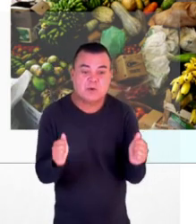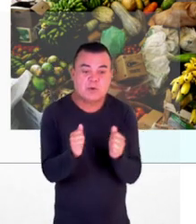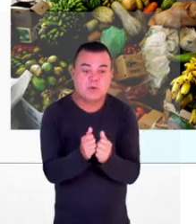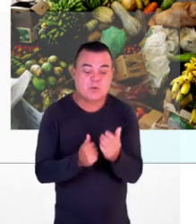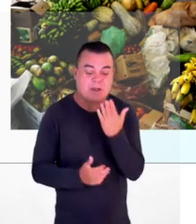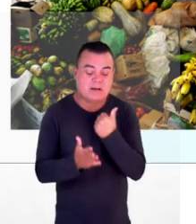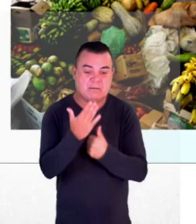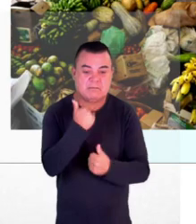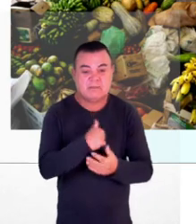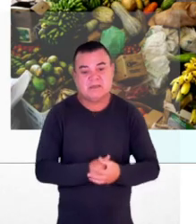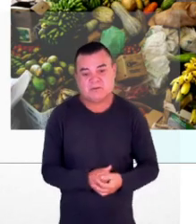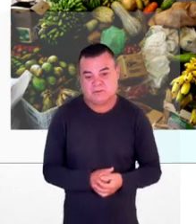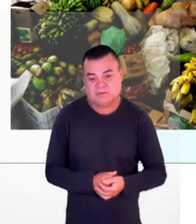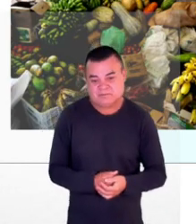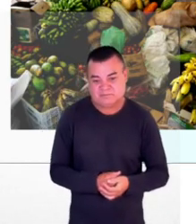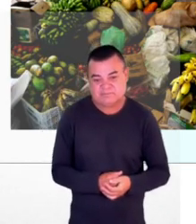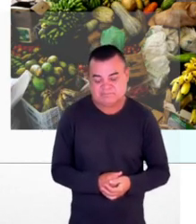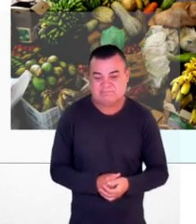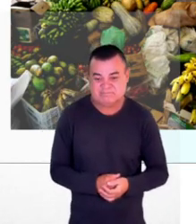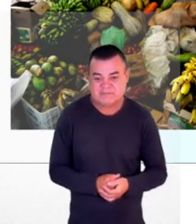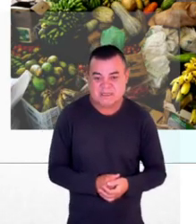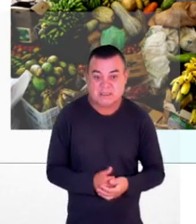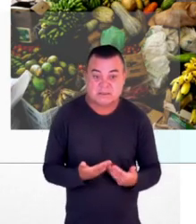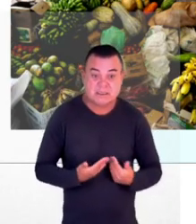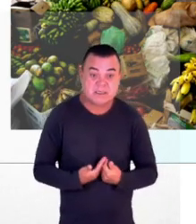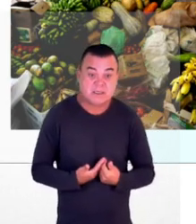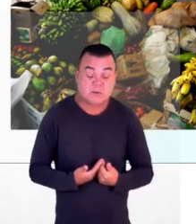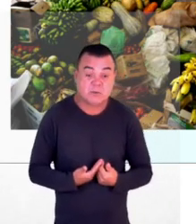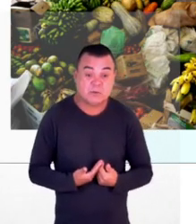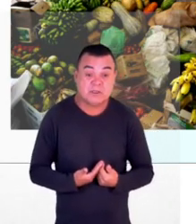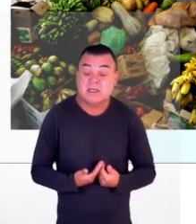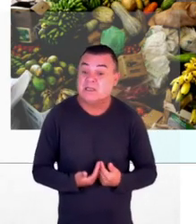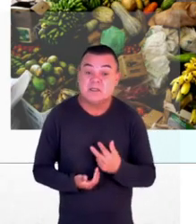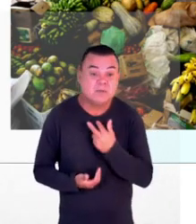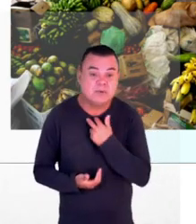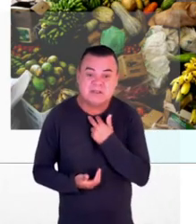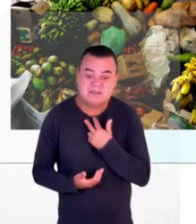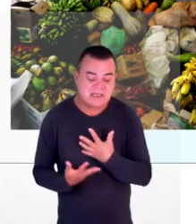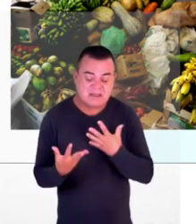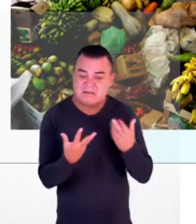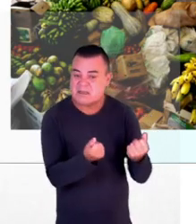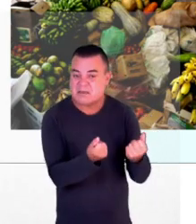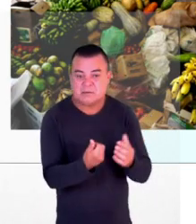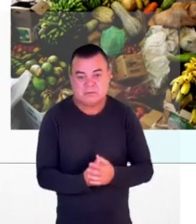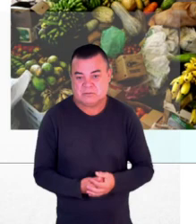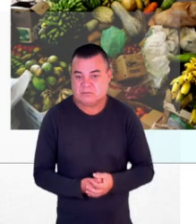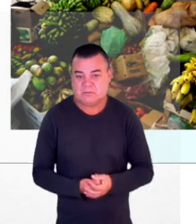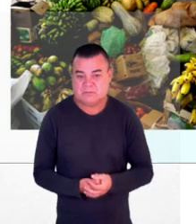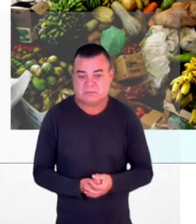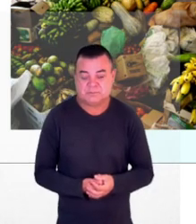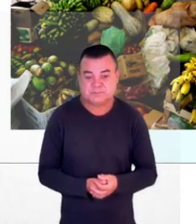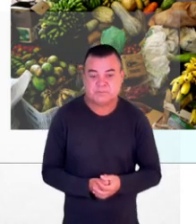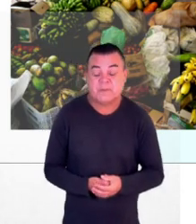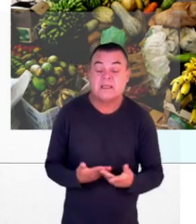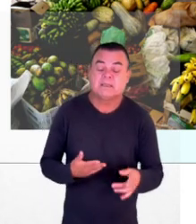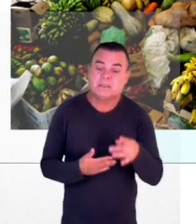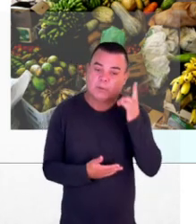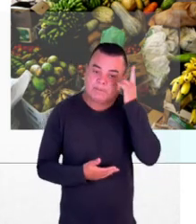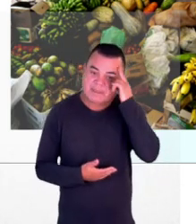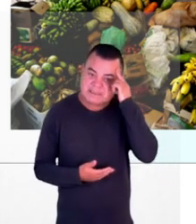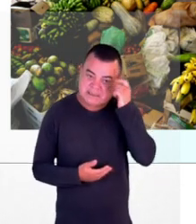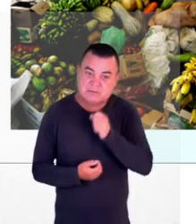eh trazendo aqui os conceitos que foram trabalhados hoje não podem nem ser considerados como alimentos né então pensando nesse